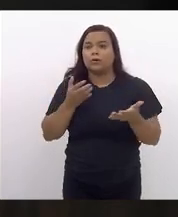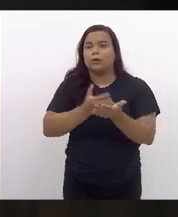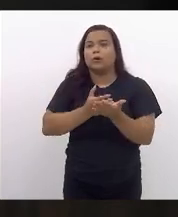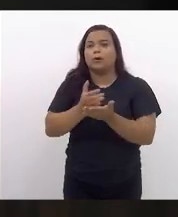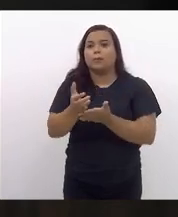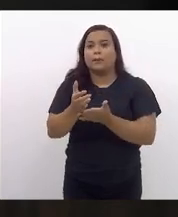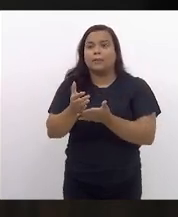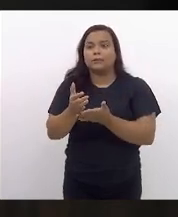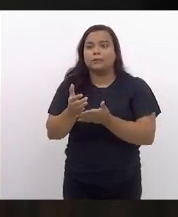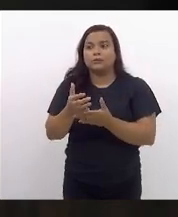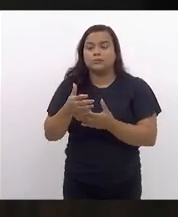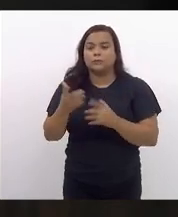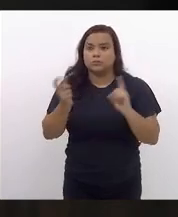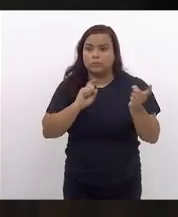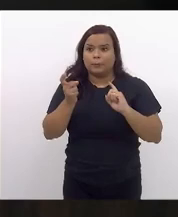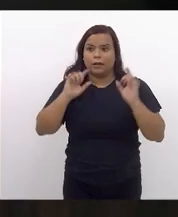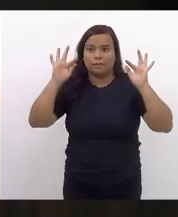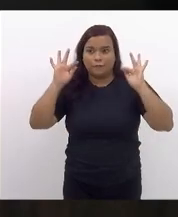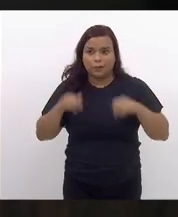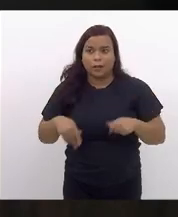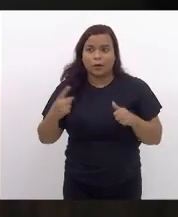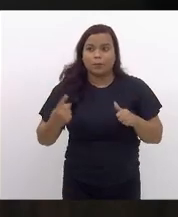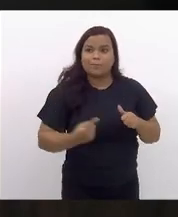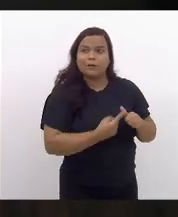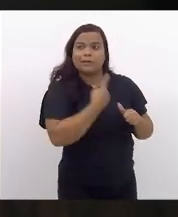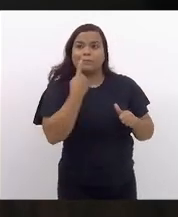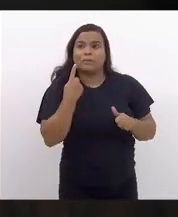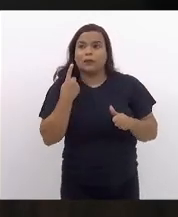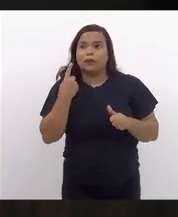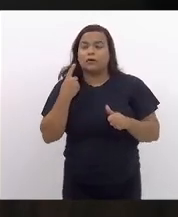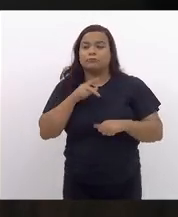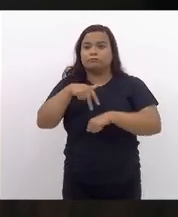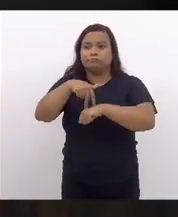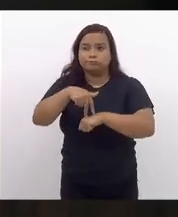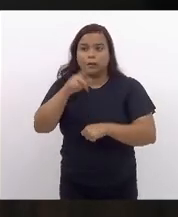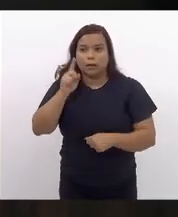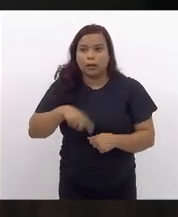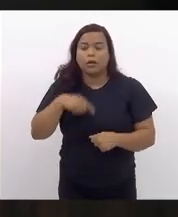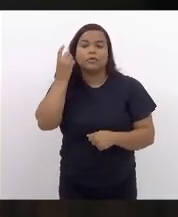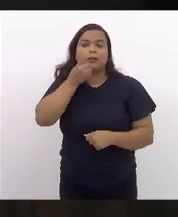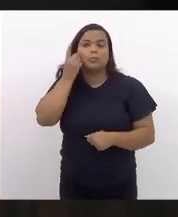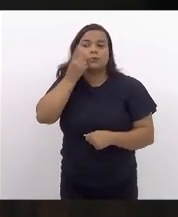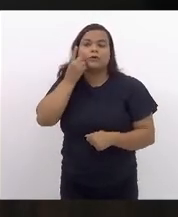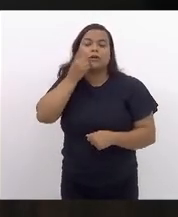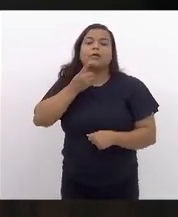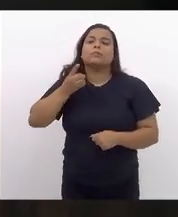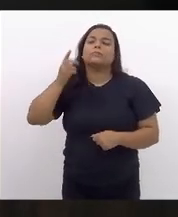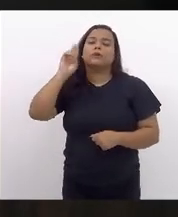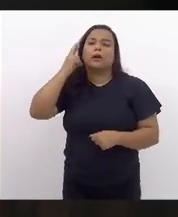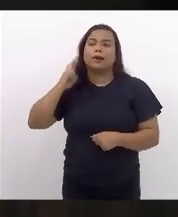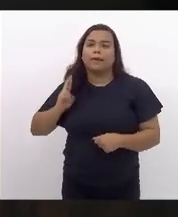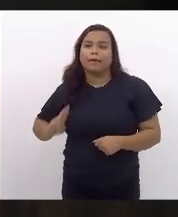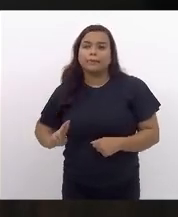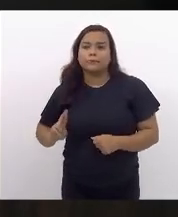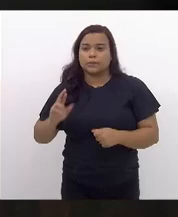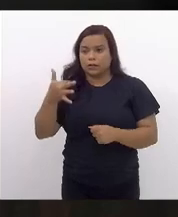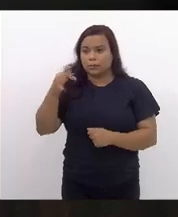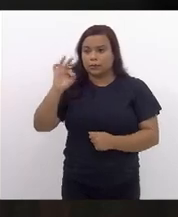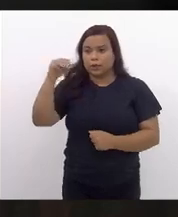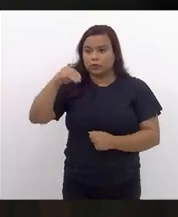oradora inscrita é a nobre deputada Renata Souza. Vossa Excelência dispõe de 10 minutos no tempo